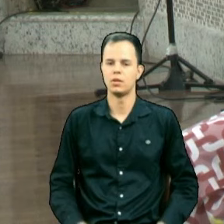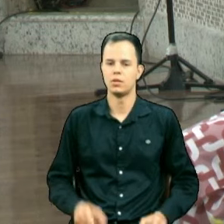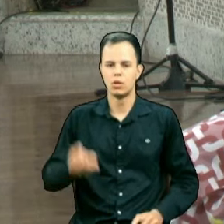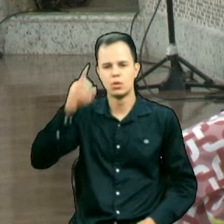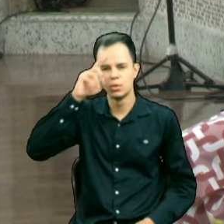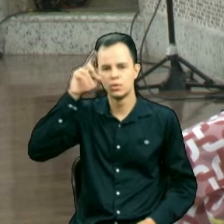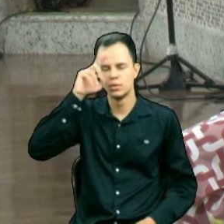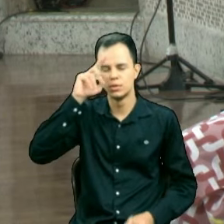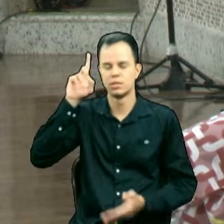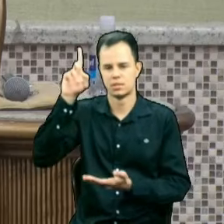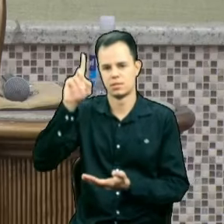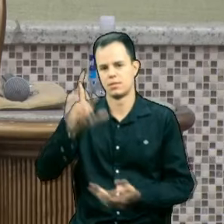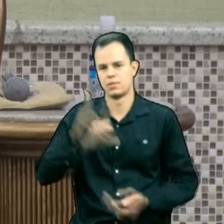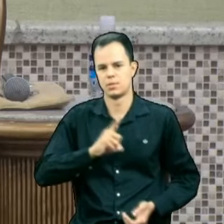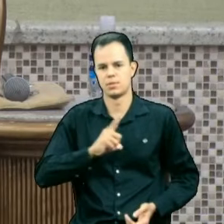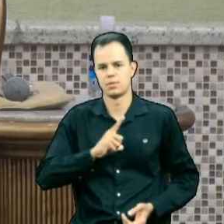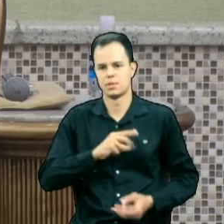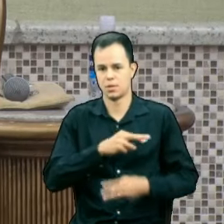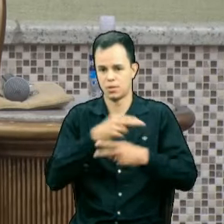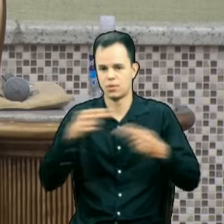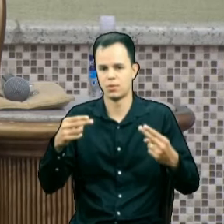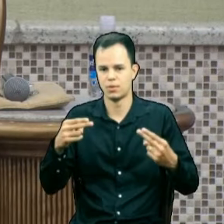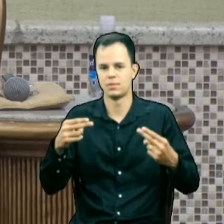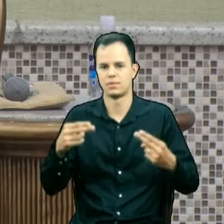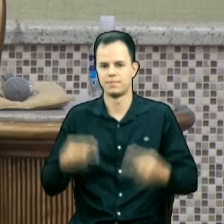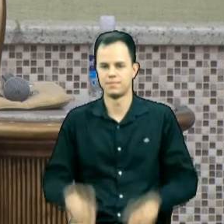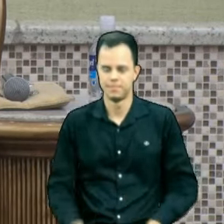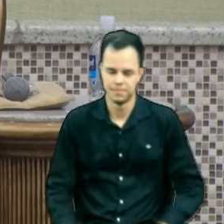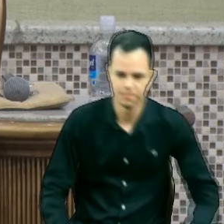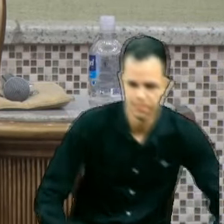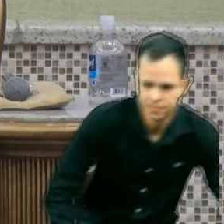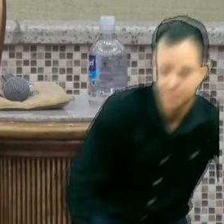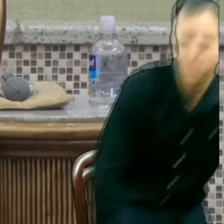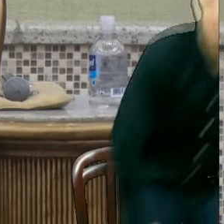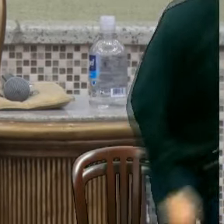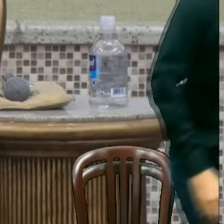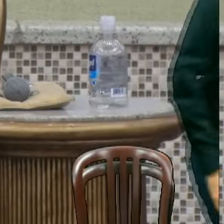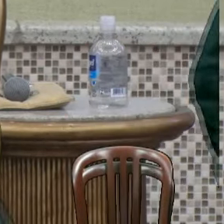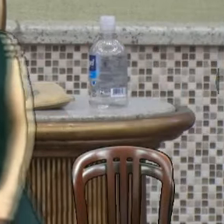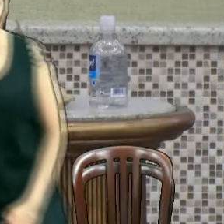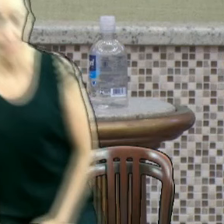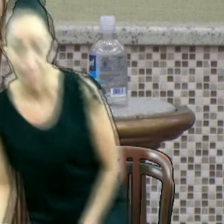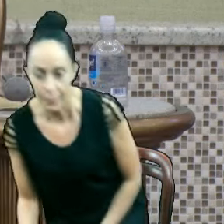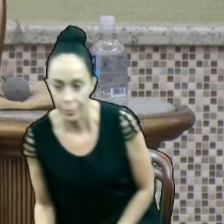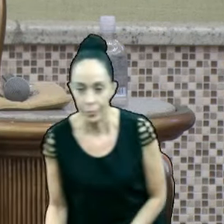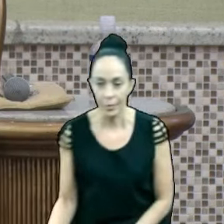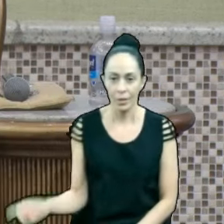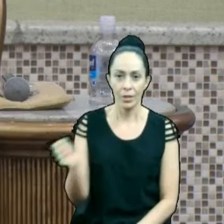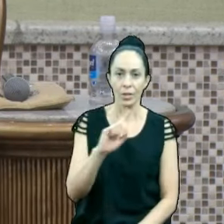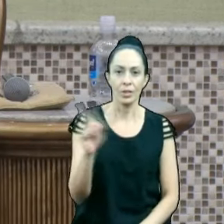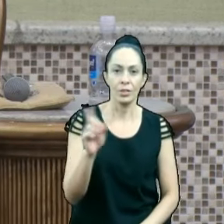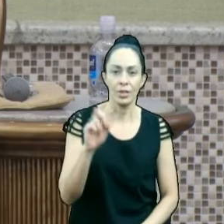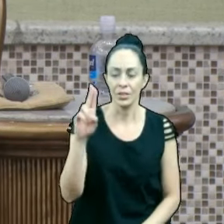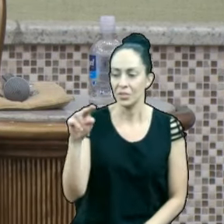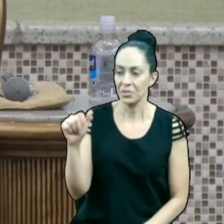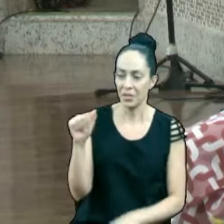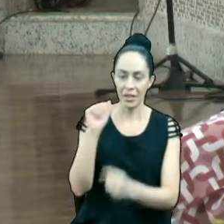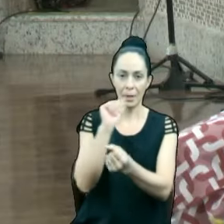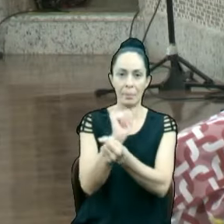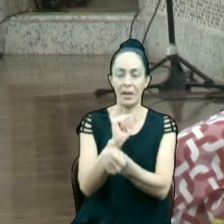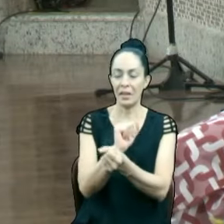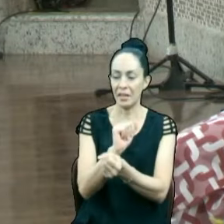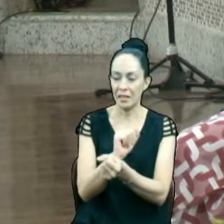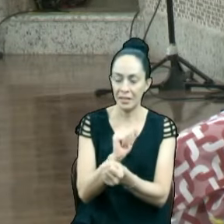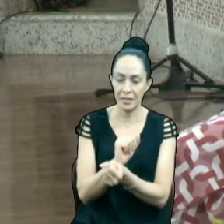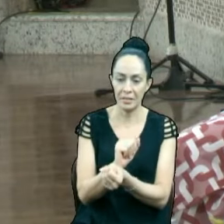nós não vamos cair no conformismo e no comodismo espiritual na